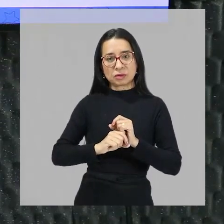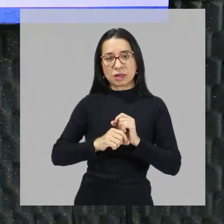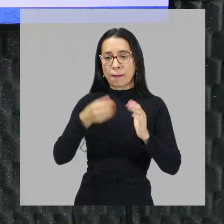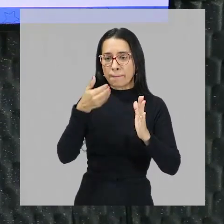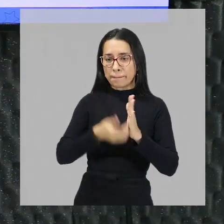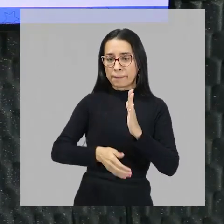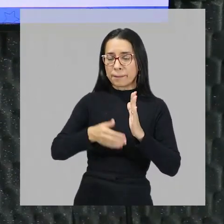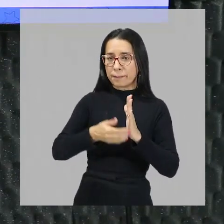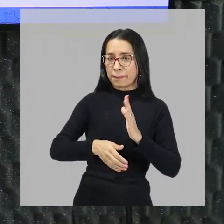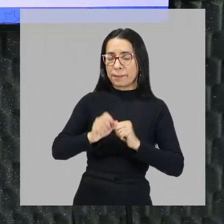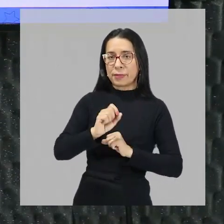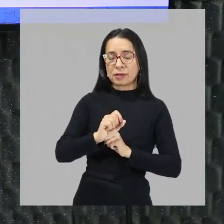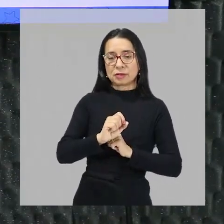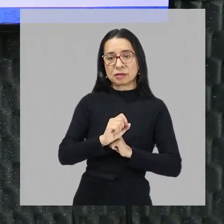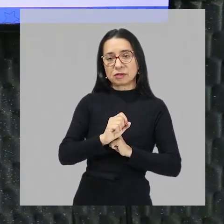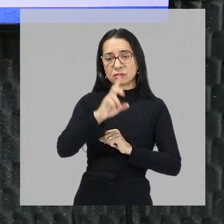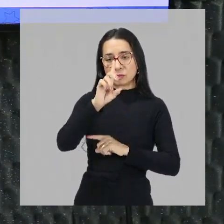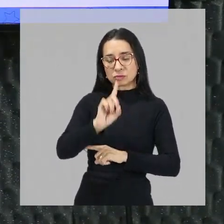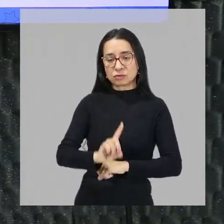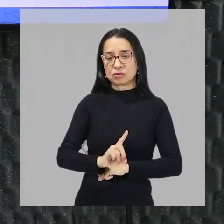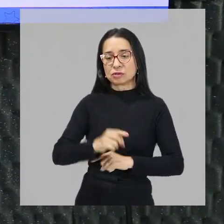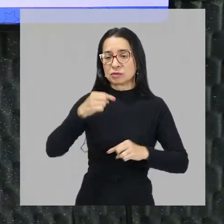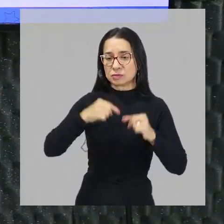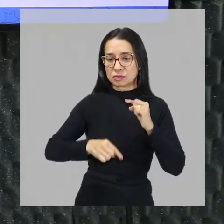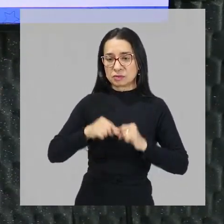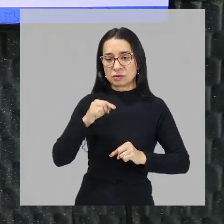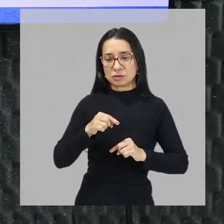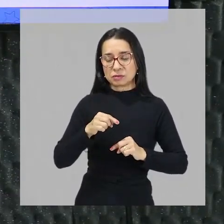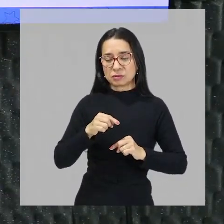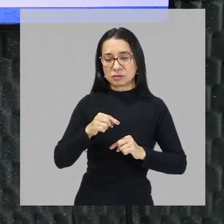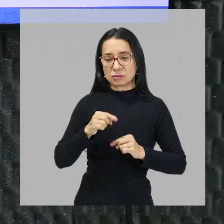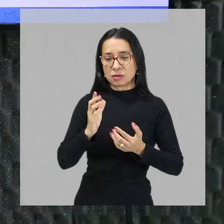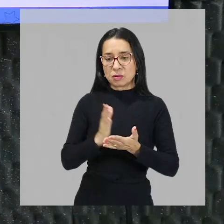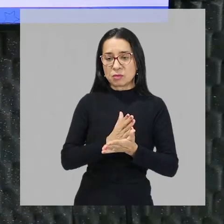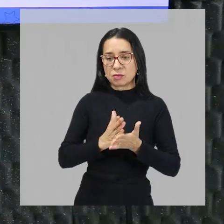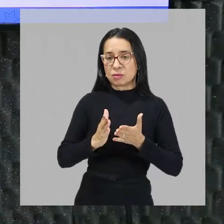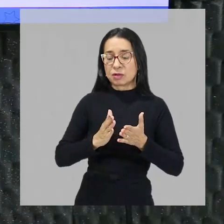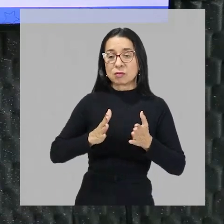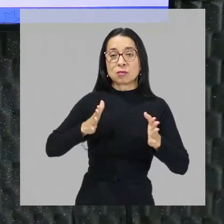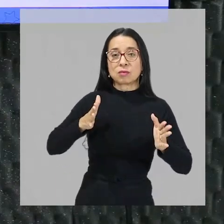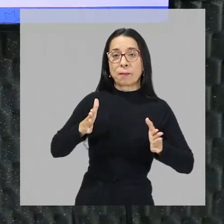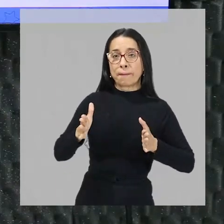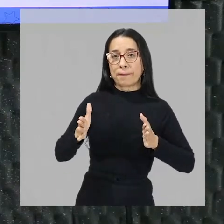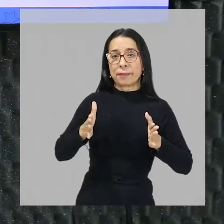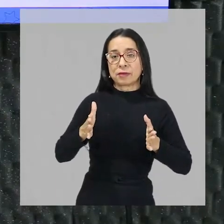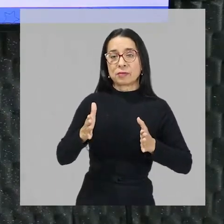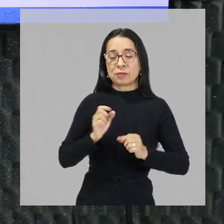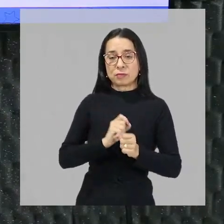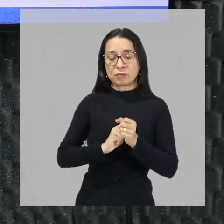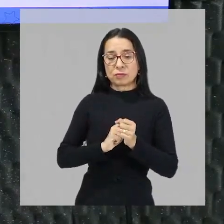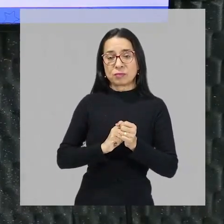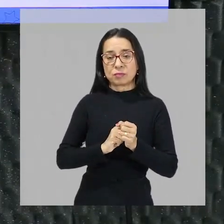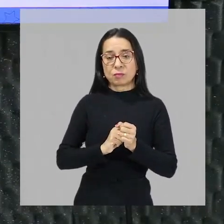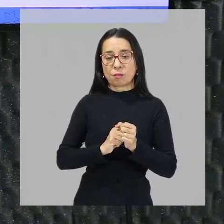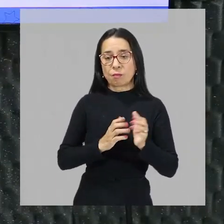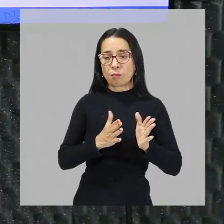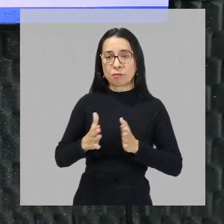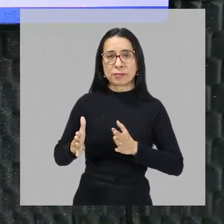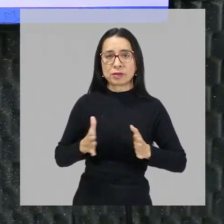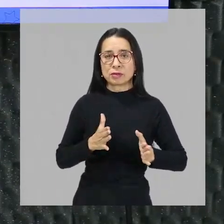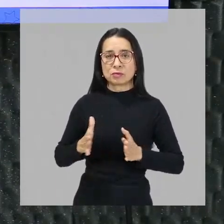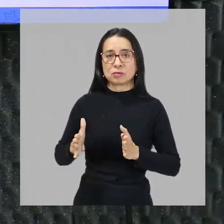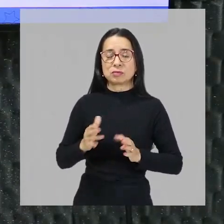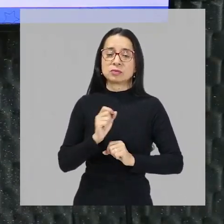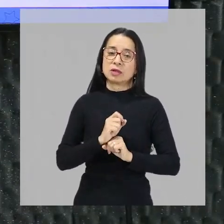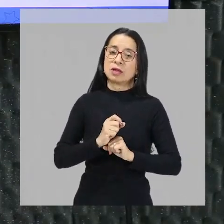políticos, por um determinado período. Então, como a manifestação,